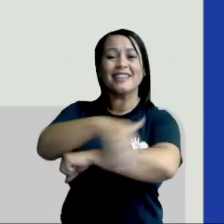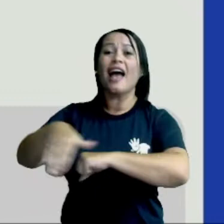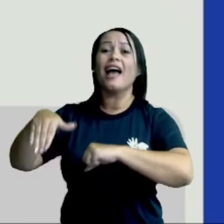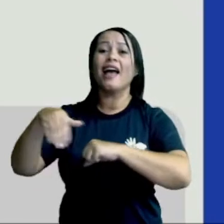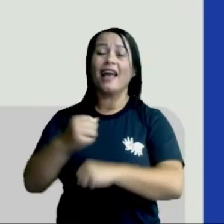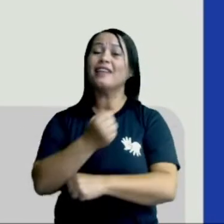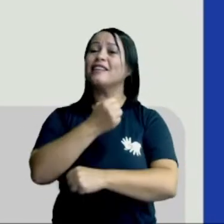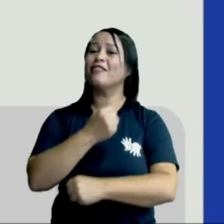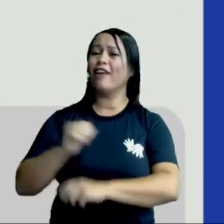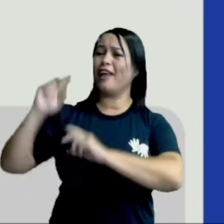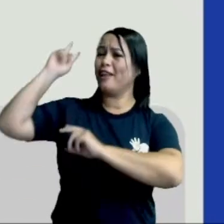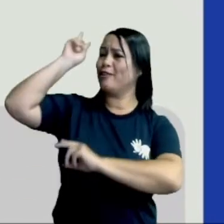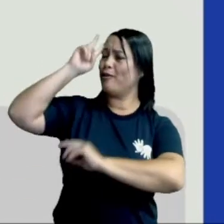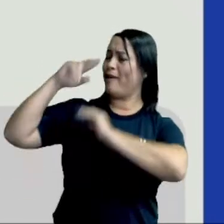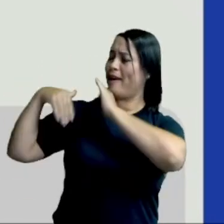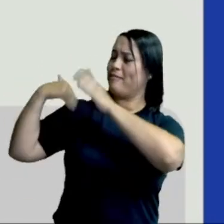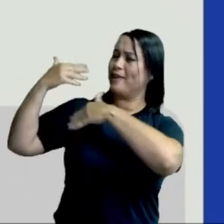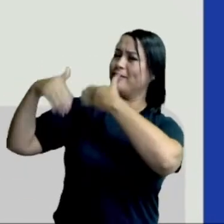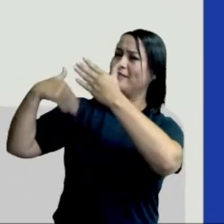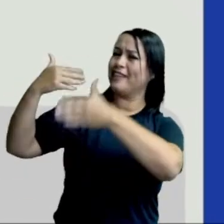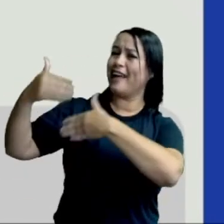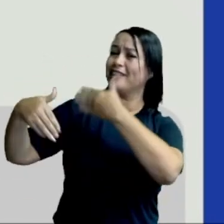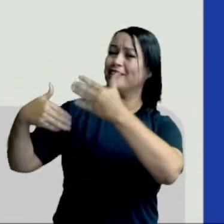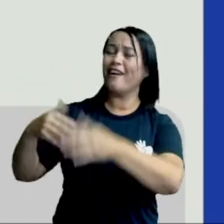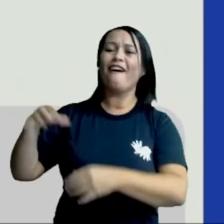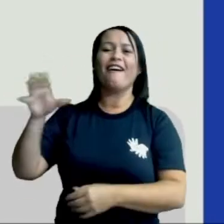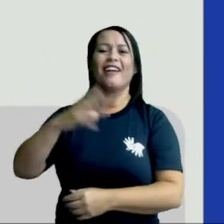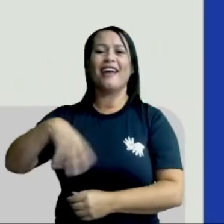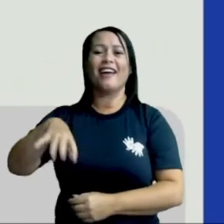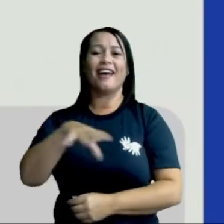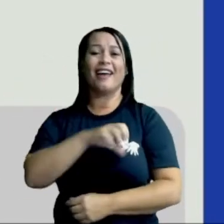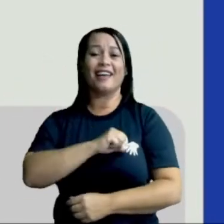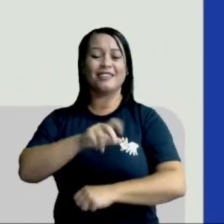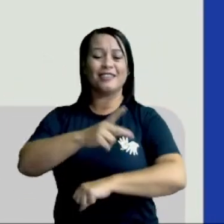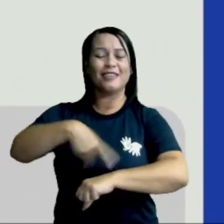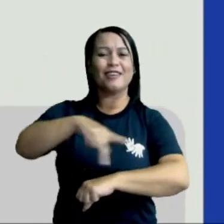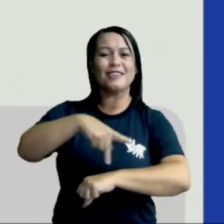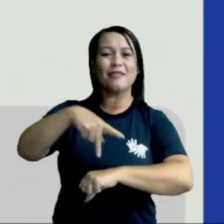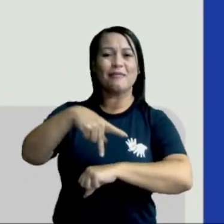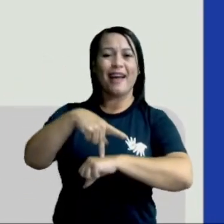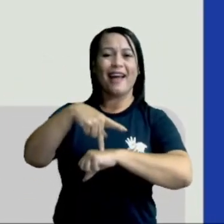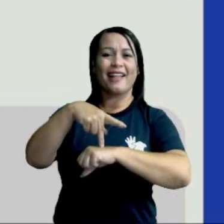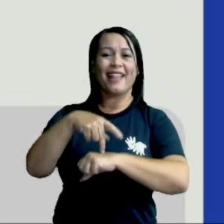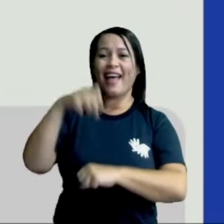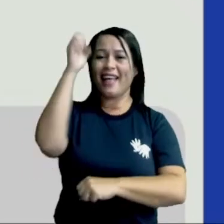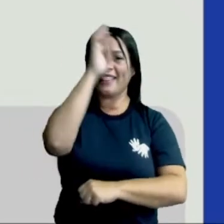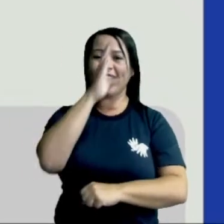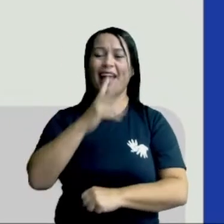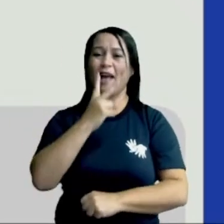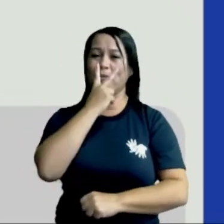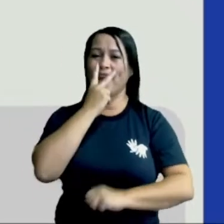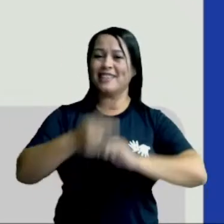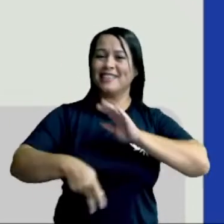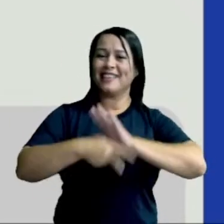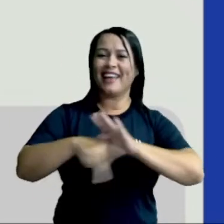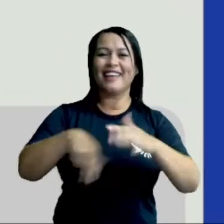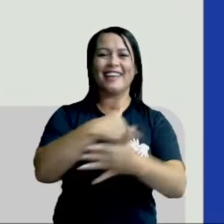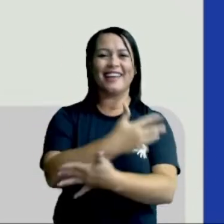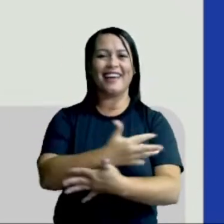sobrancelha, escrevendo um capítulo da história de nossa amada